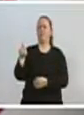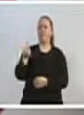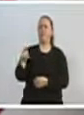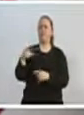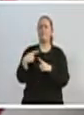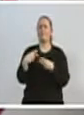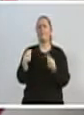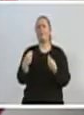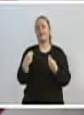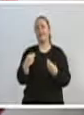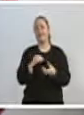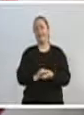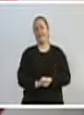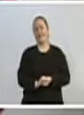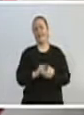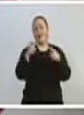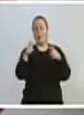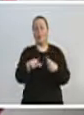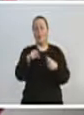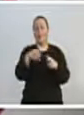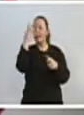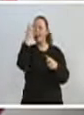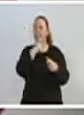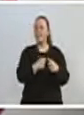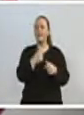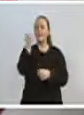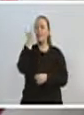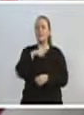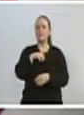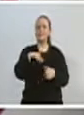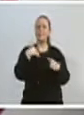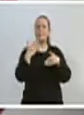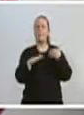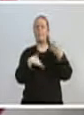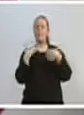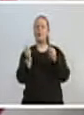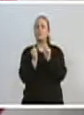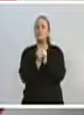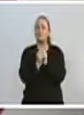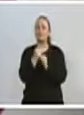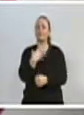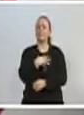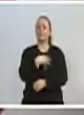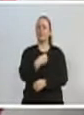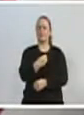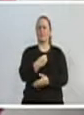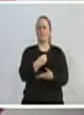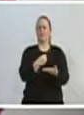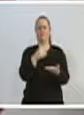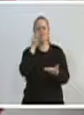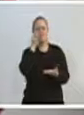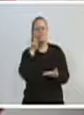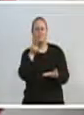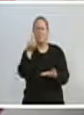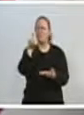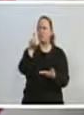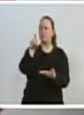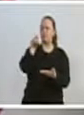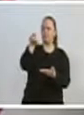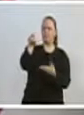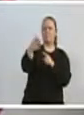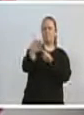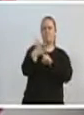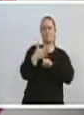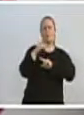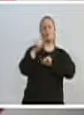a possibilidade de praticar algumas atividades com seus filhos, e ela sendo pichada é uma demonstração de que nós temos que